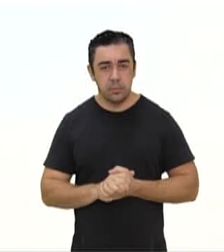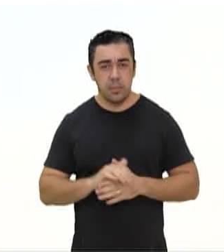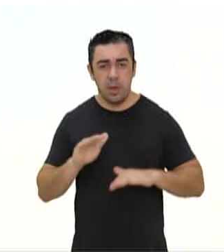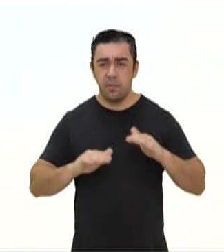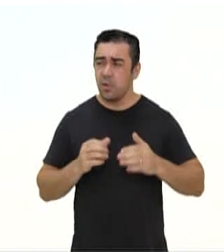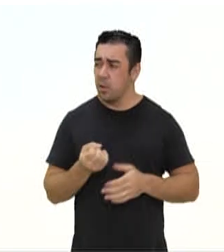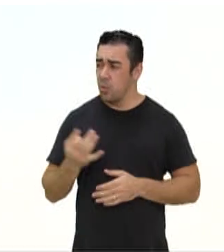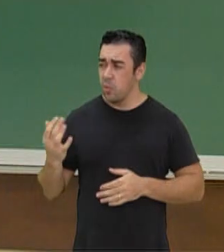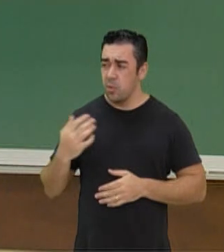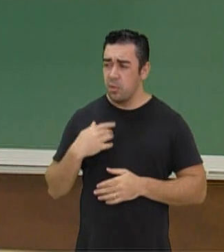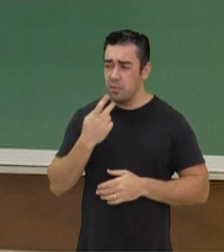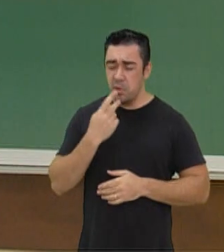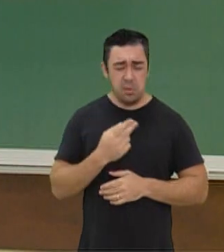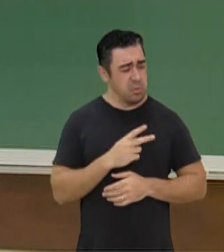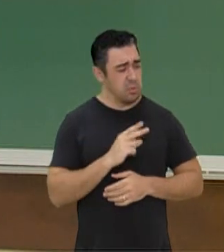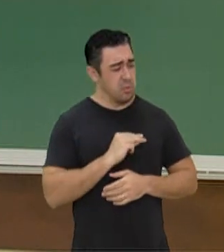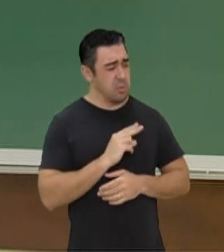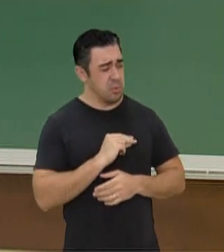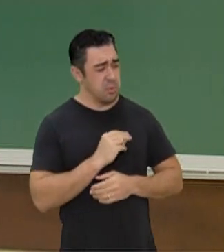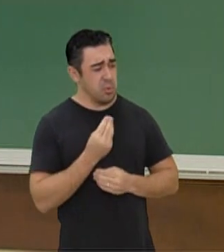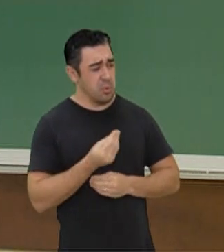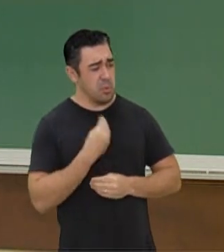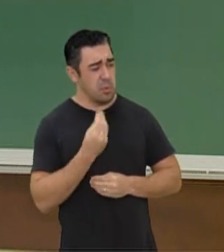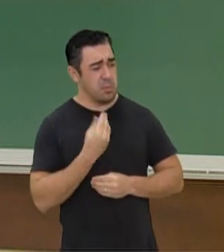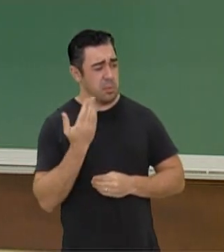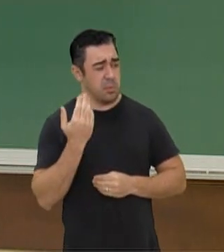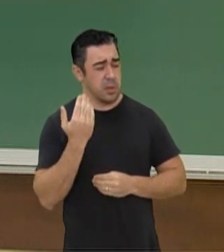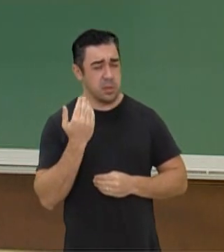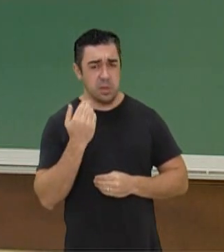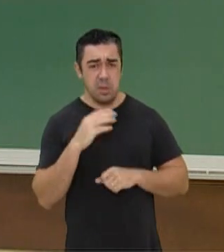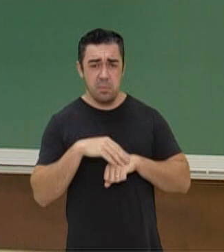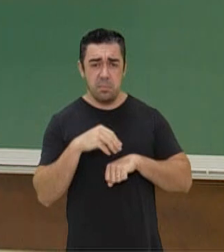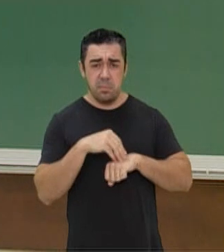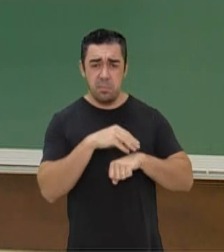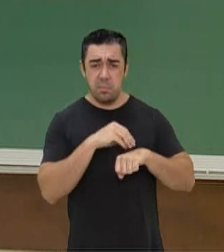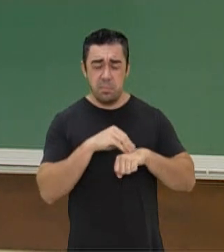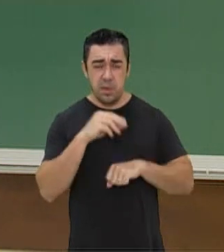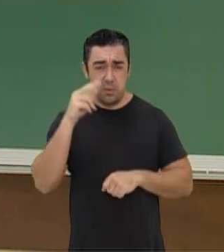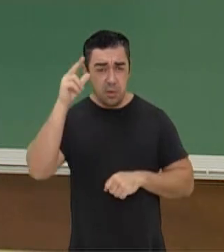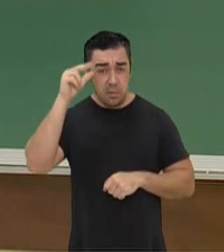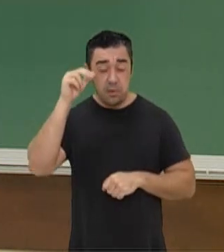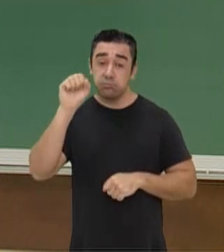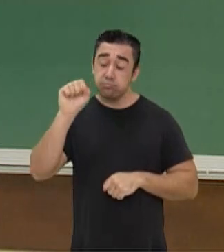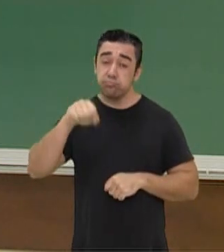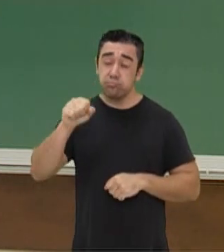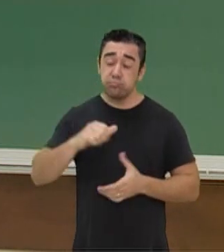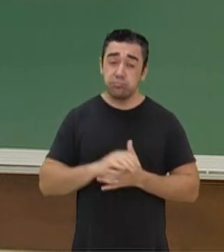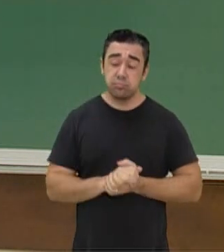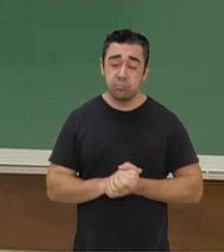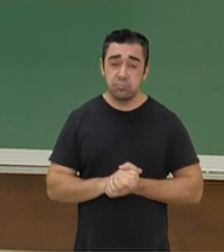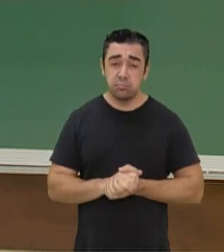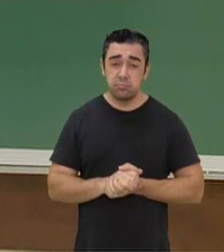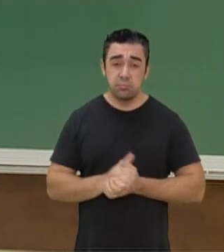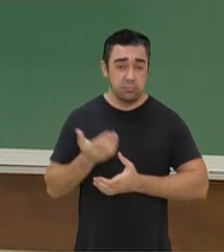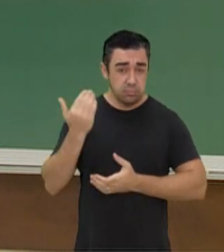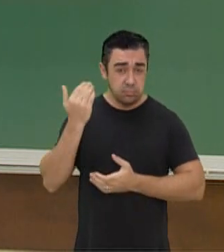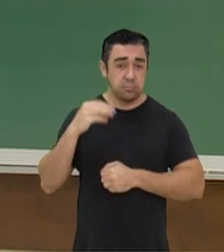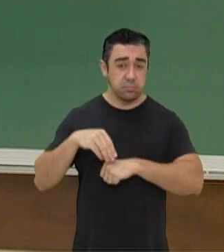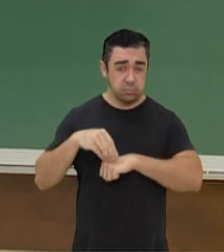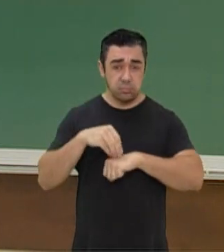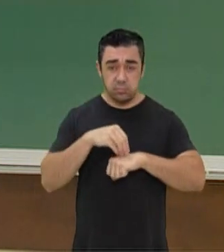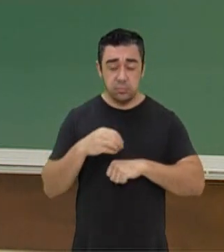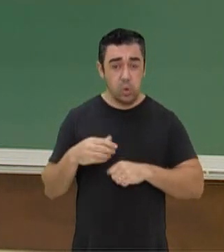falam assim, nheca, professora, né? Que é de pelos de cavalo? Sim, né? Então